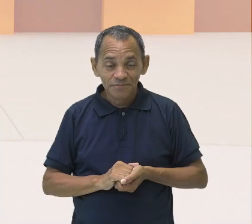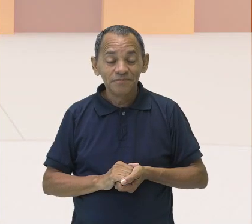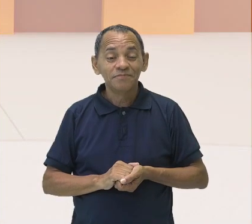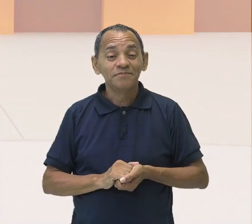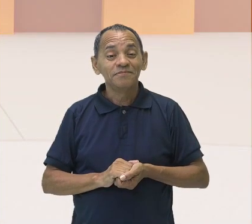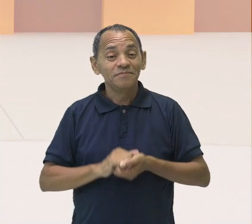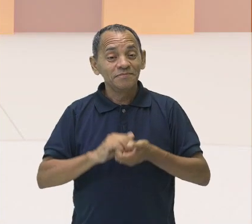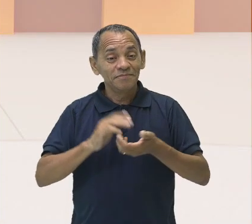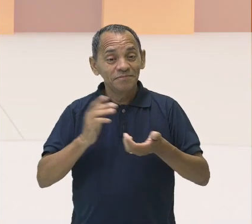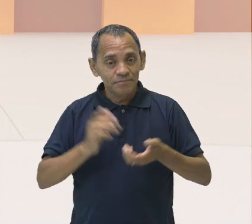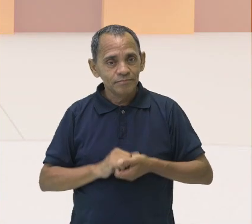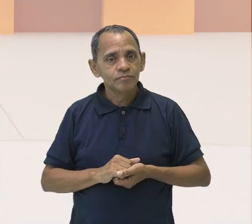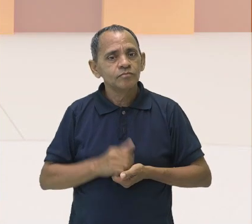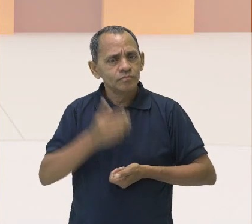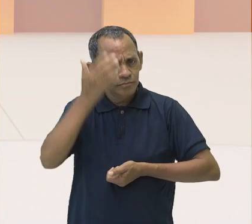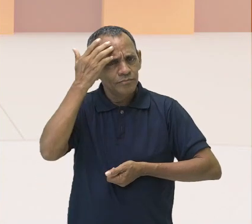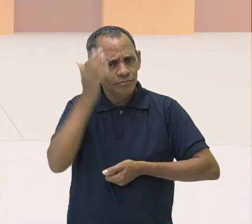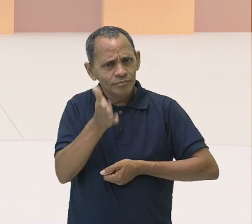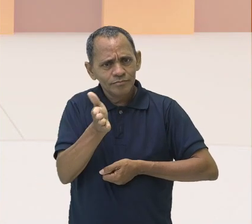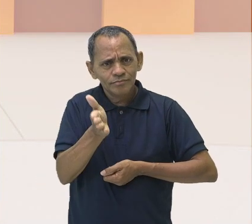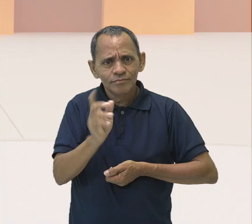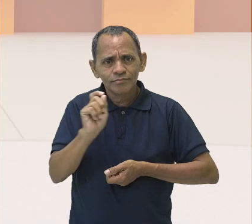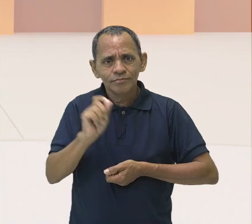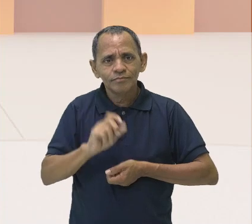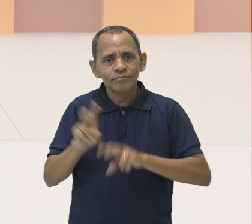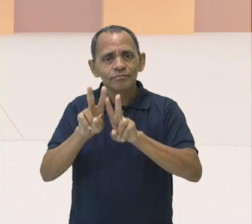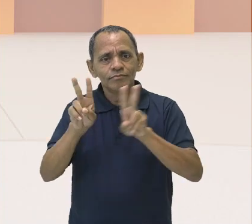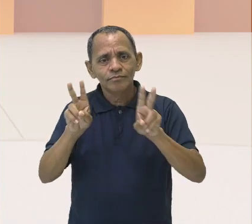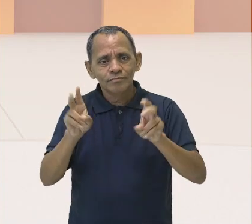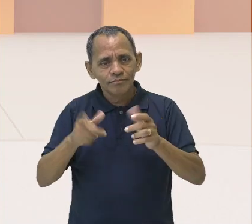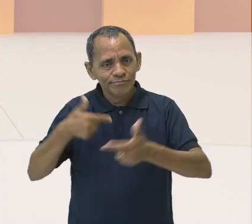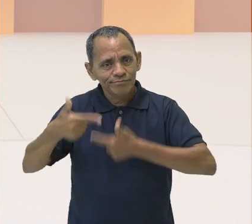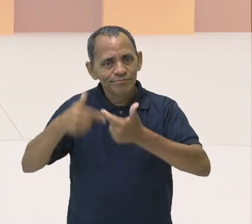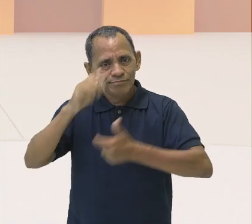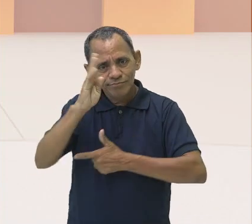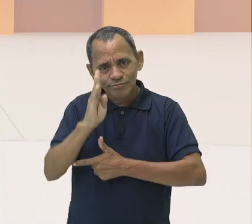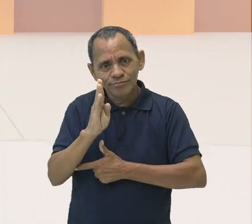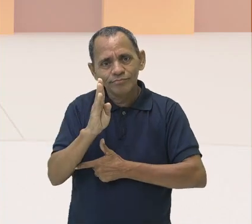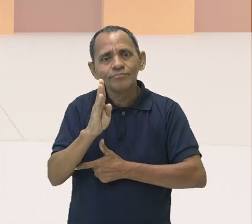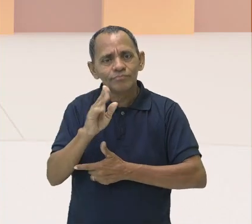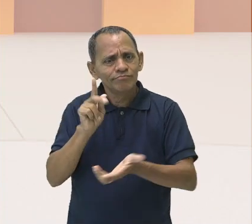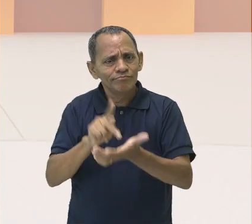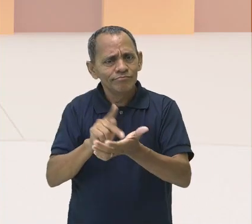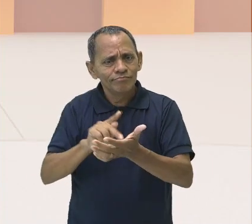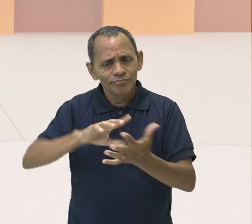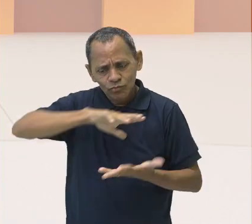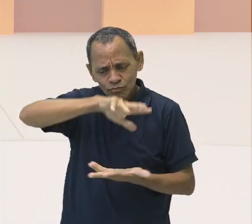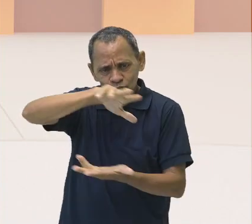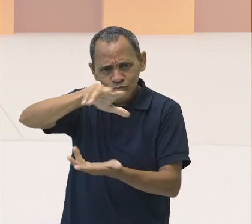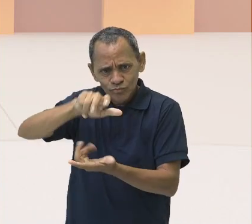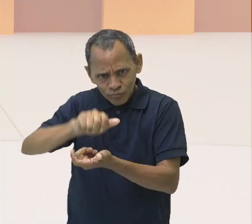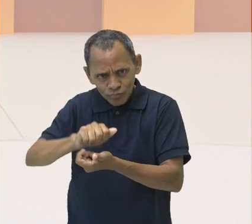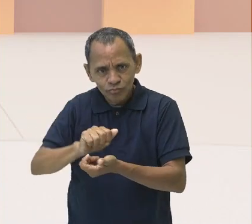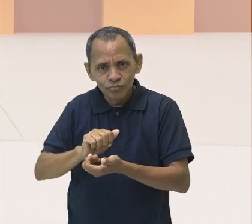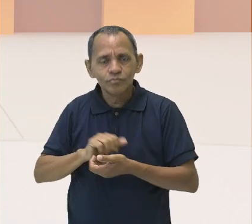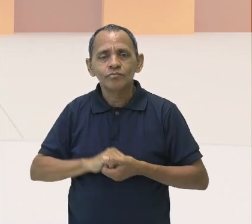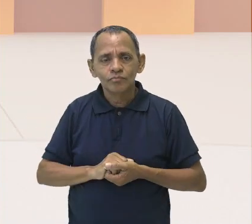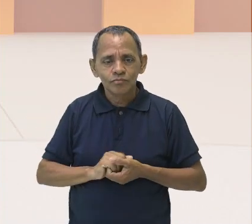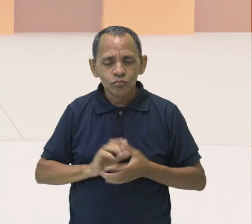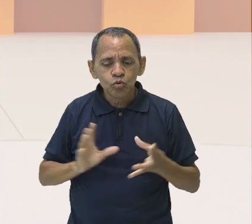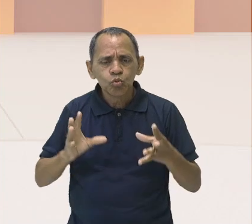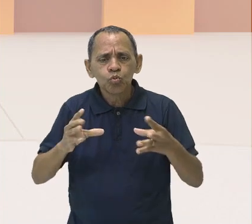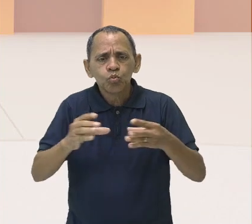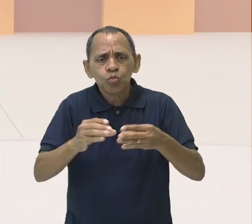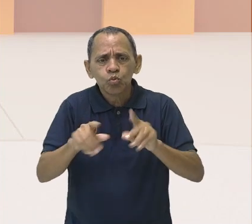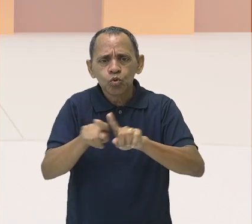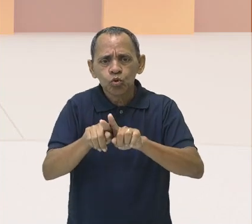Pessoal, nós já sabemos que a questão do trabalho no Brasil, no mundo todo, na verdade, está muito concentrada nessa discussão sobre